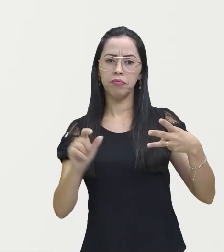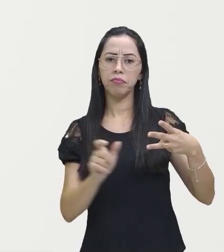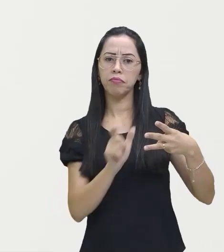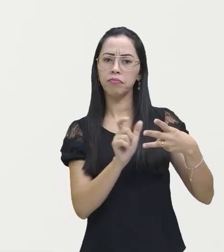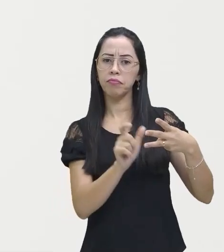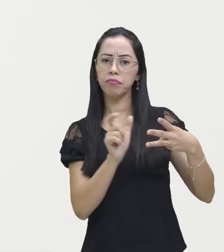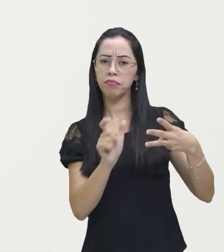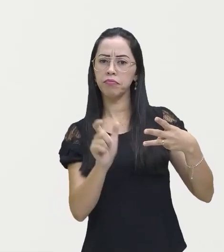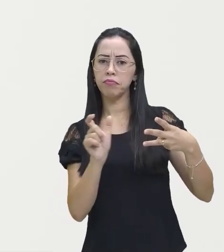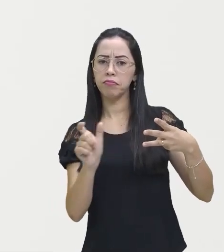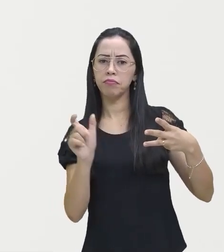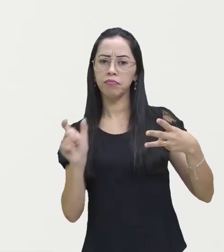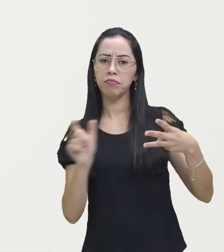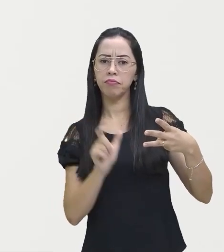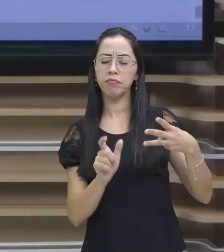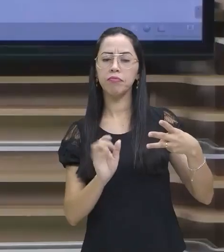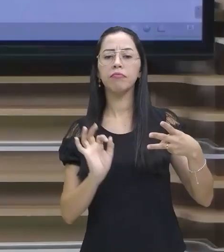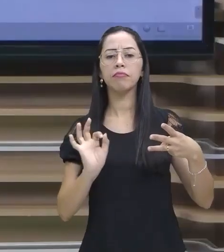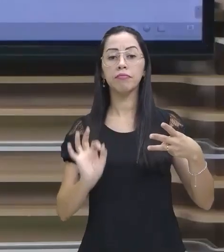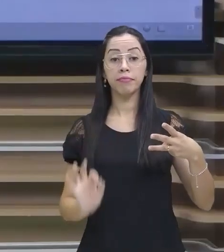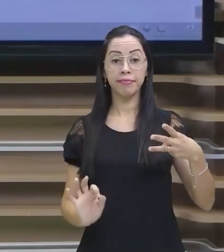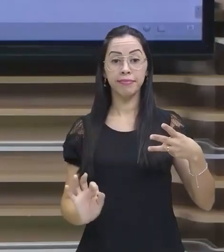está com os espaços corretos.